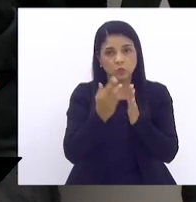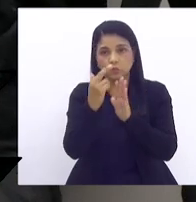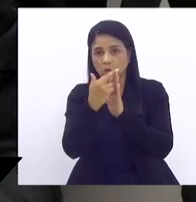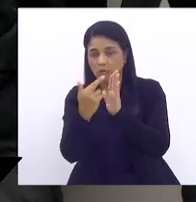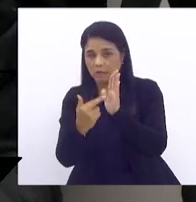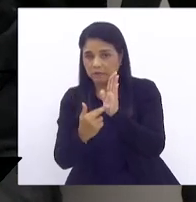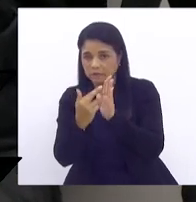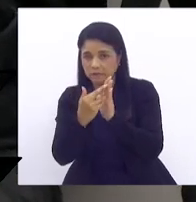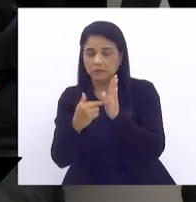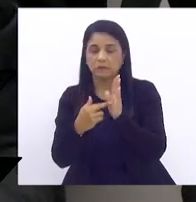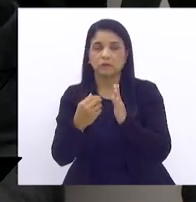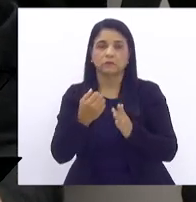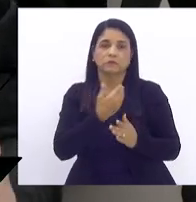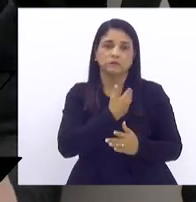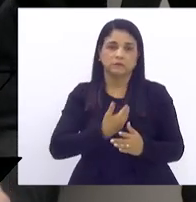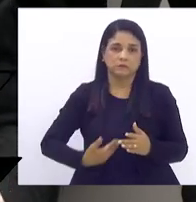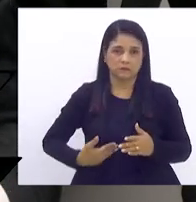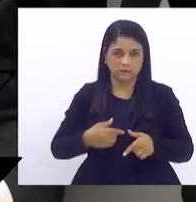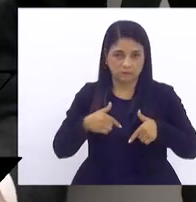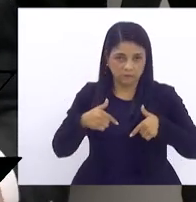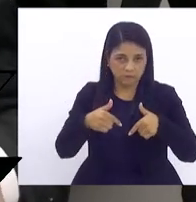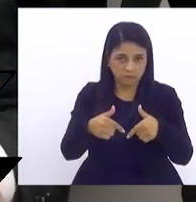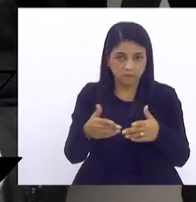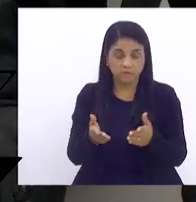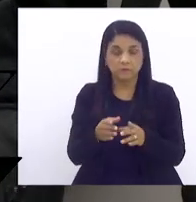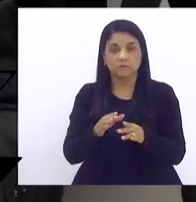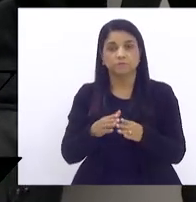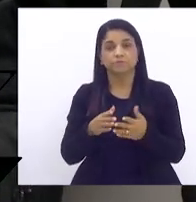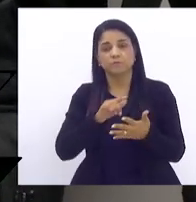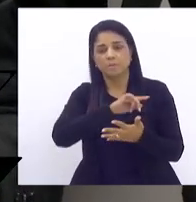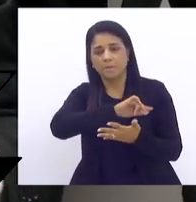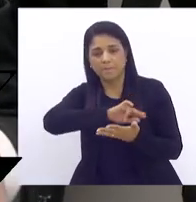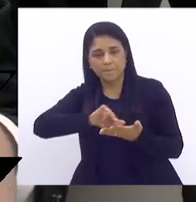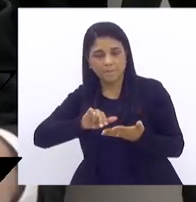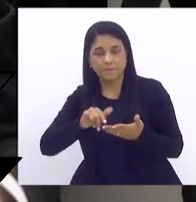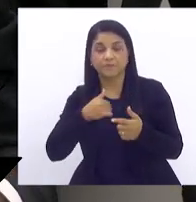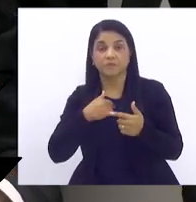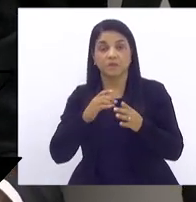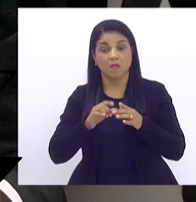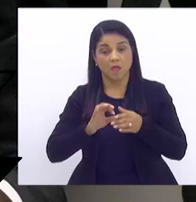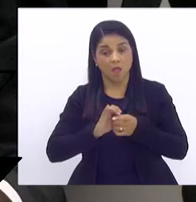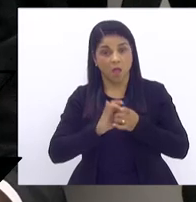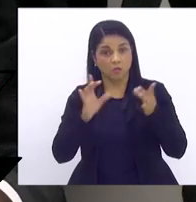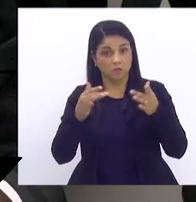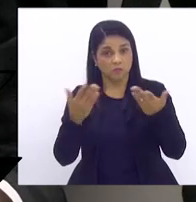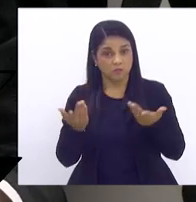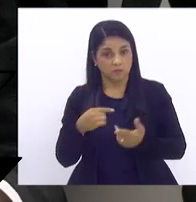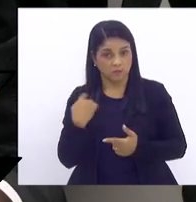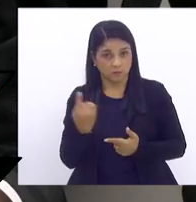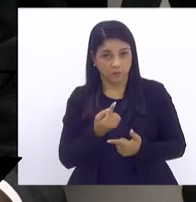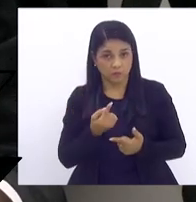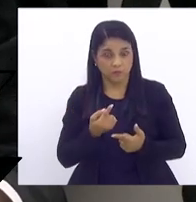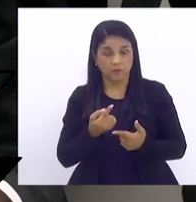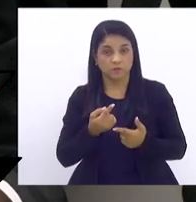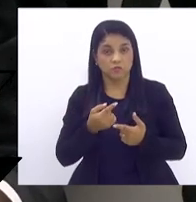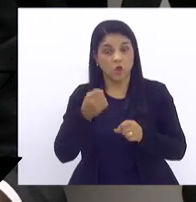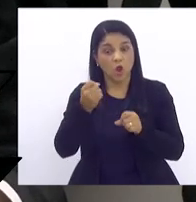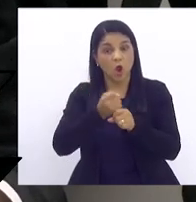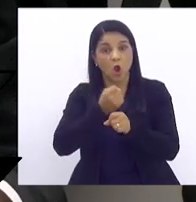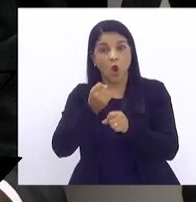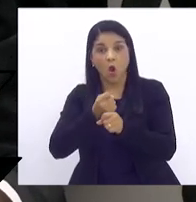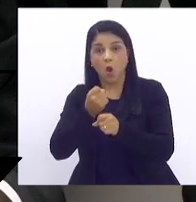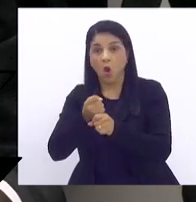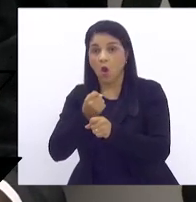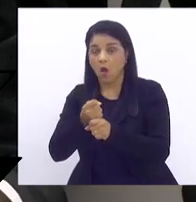de serviços públicos, enfim. Aqui, nesse caso, a gente está autorizando expressamente a realização de obra